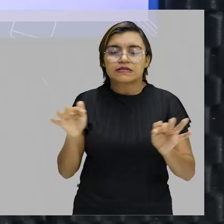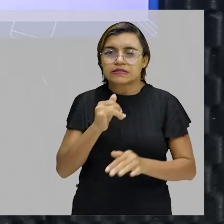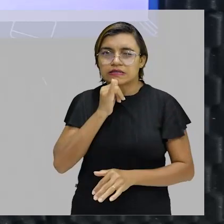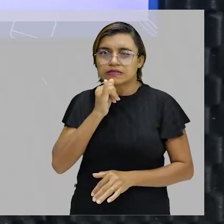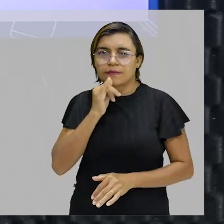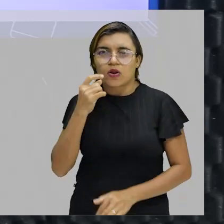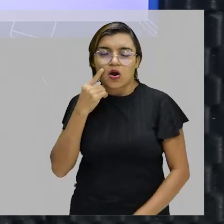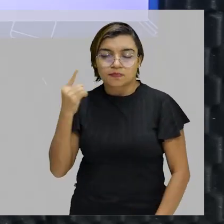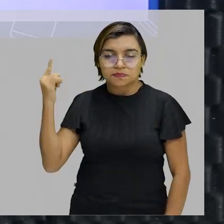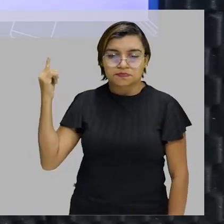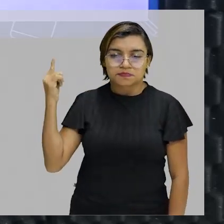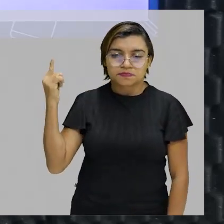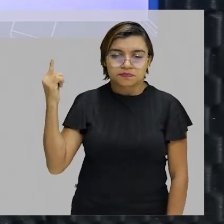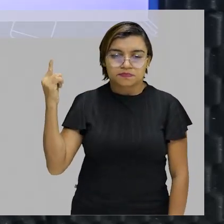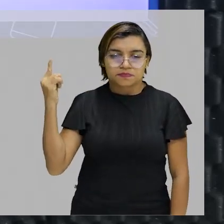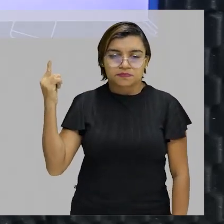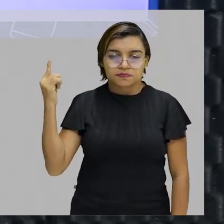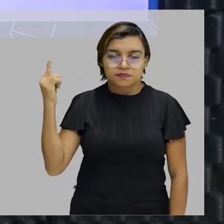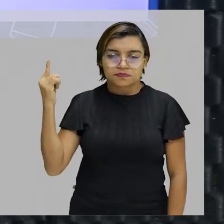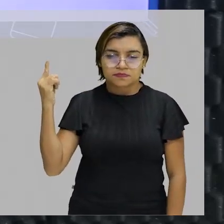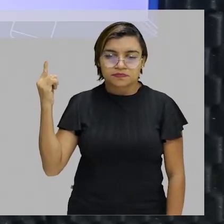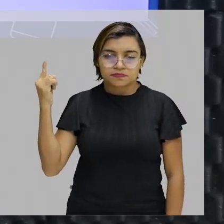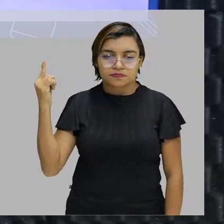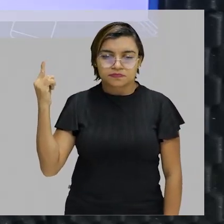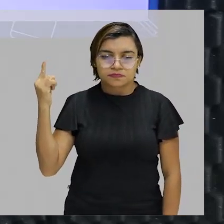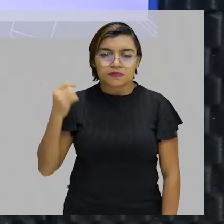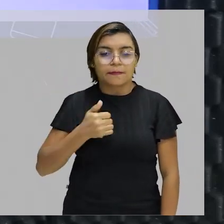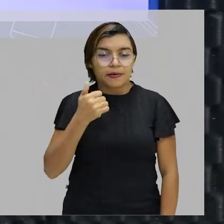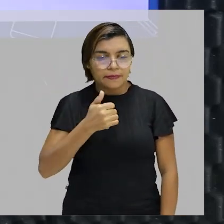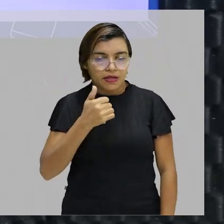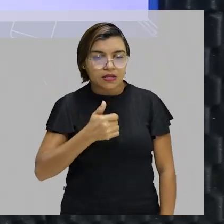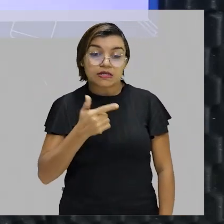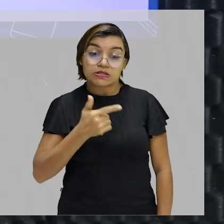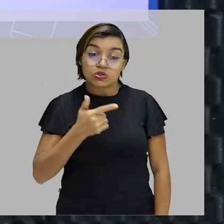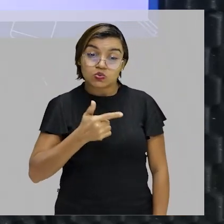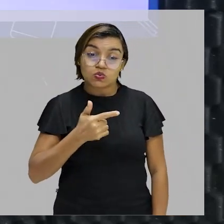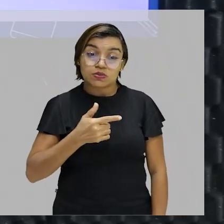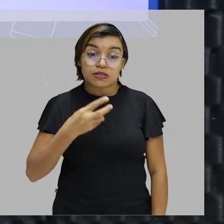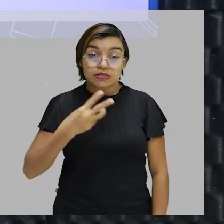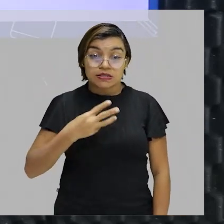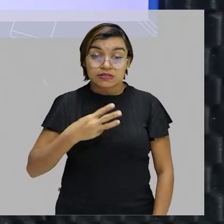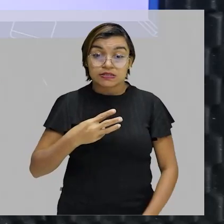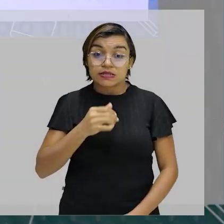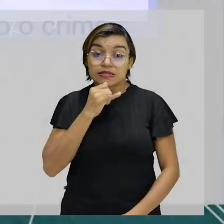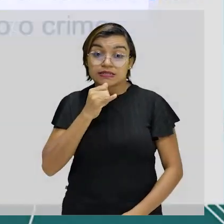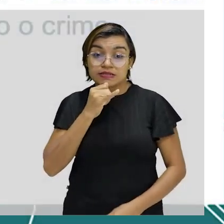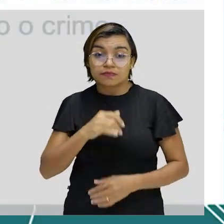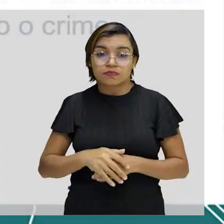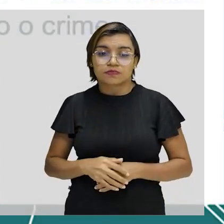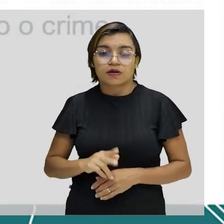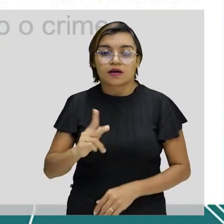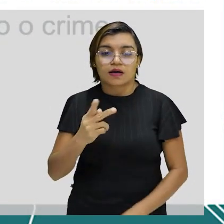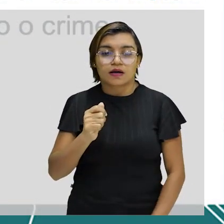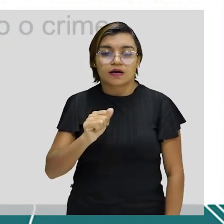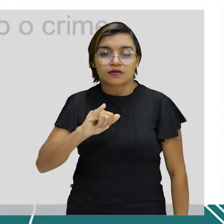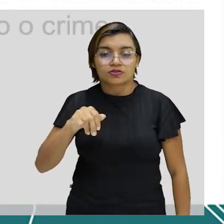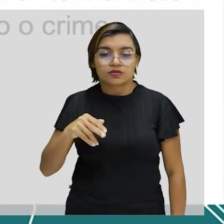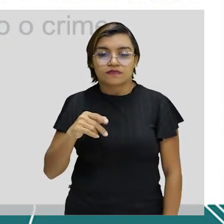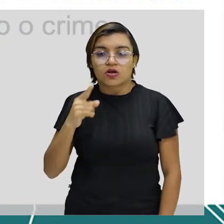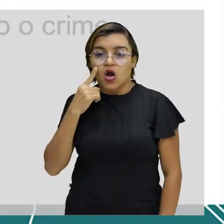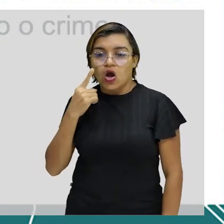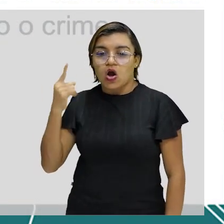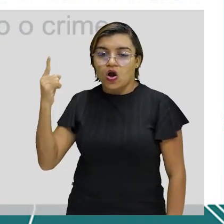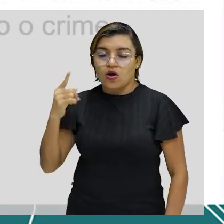jeito nenhum. Haja vista os fatos, haja vista os exemplos. Nunca vai variar. tá bom? Haja visto só existe quando a